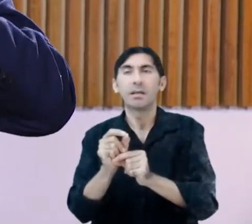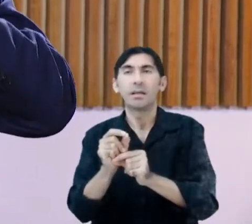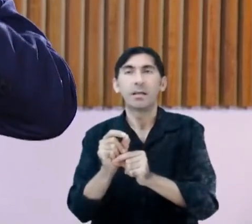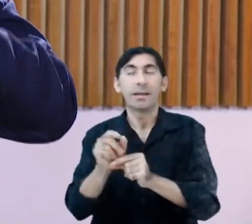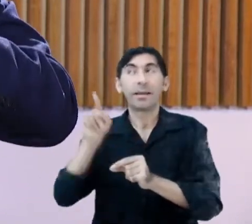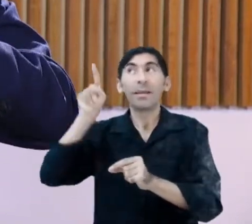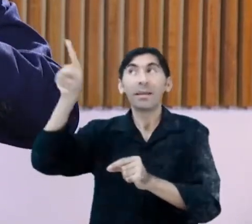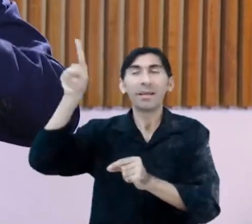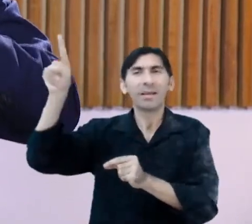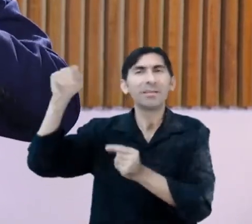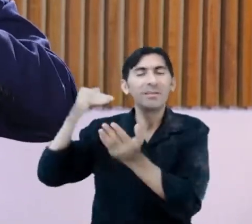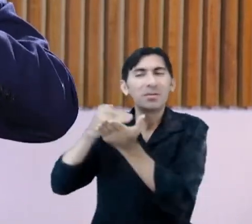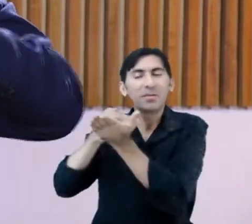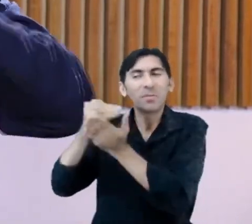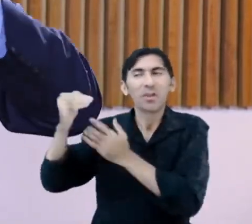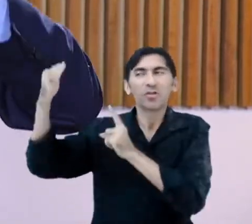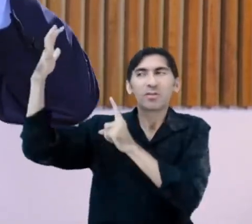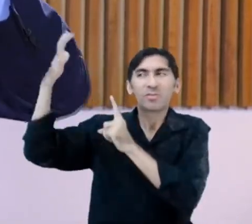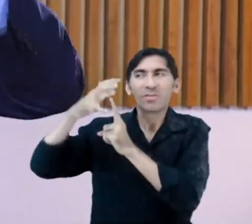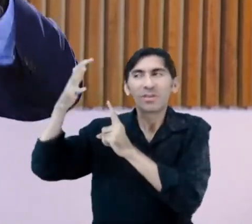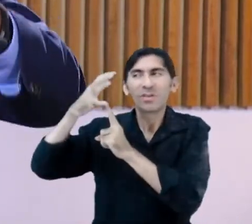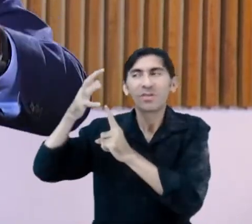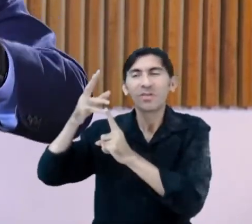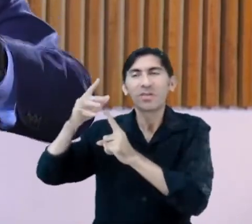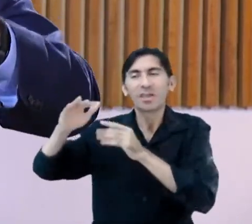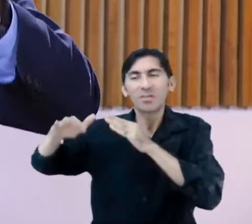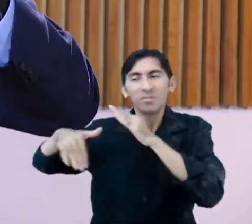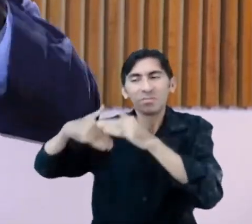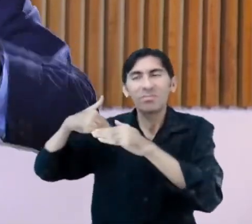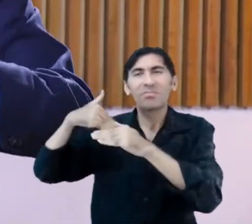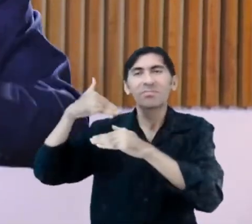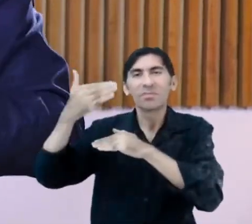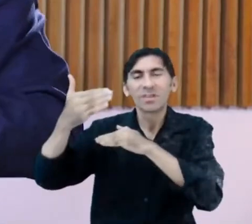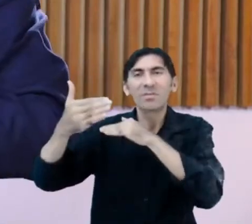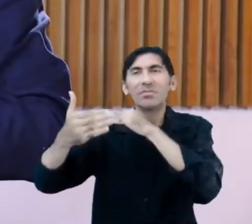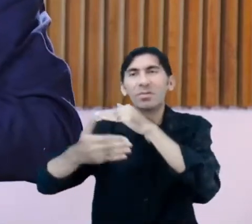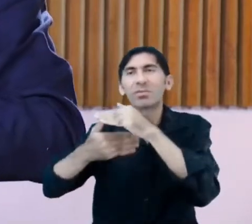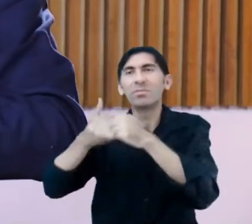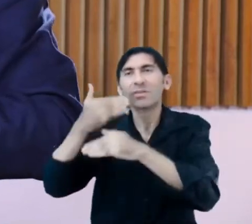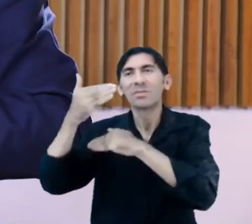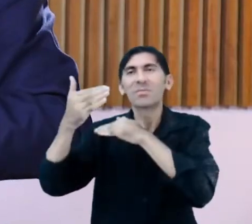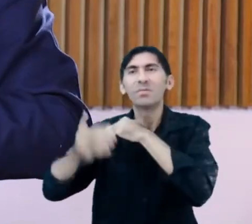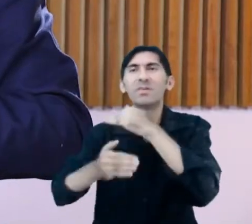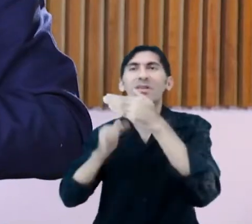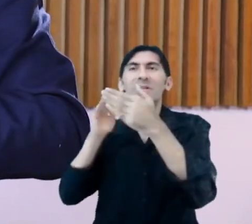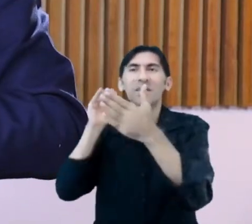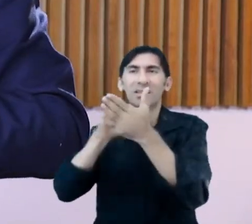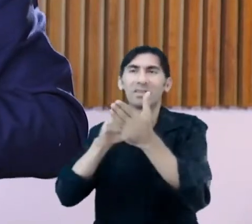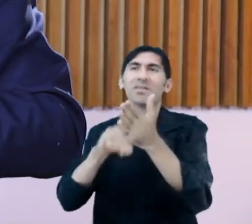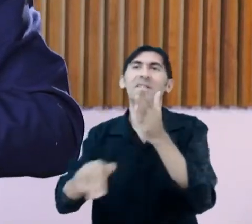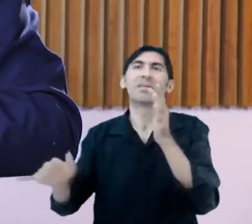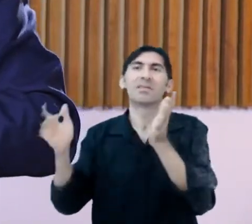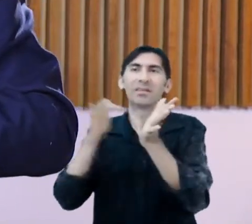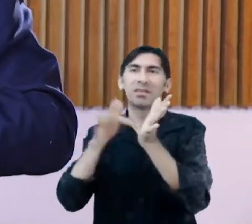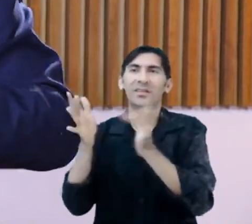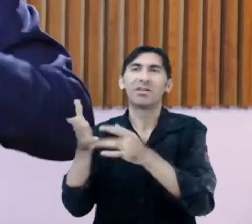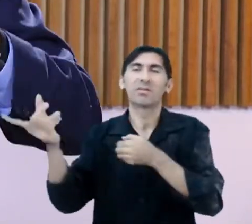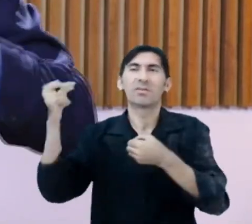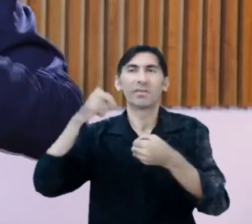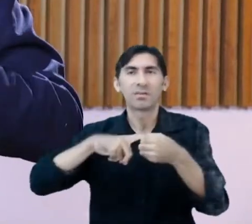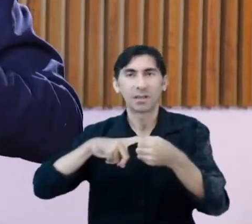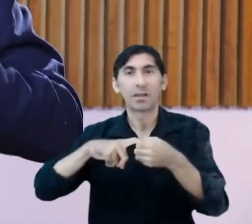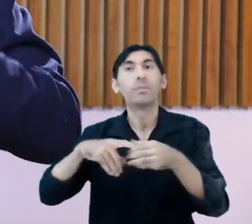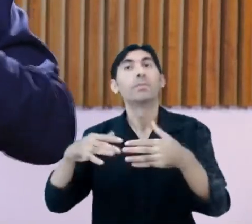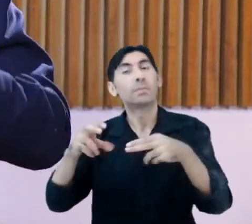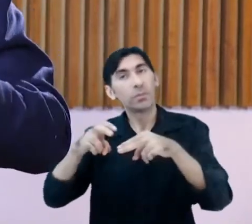a boa obra há de aperfeiçoá-la até o dia de Jesus Cristo. Então, queridos irmãos, a obra é dele. A